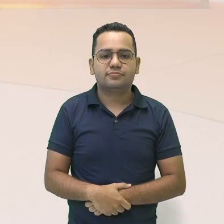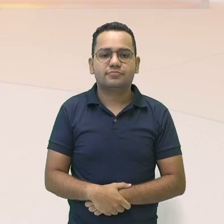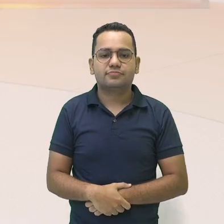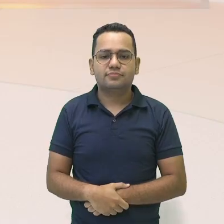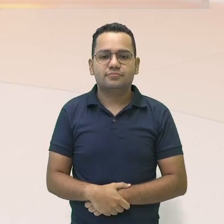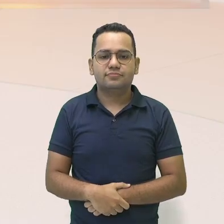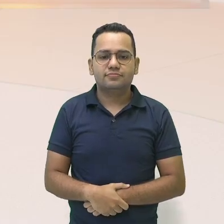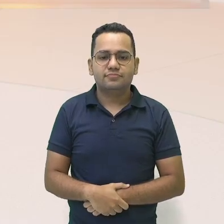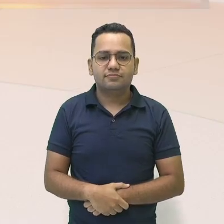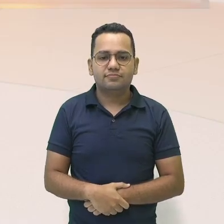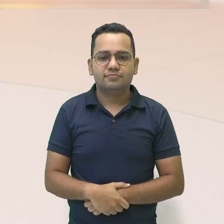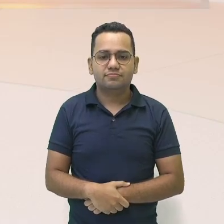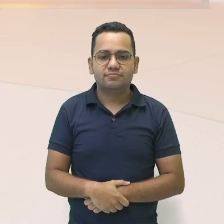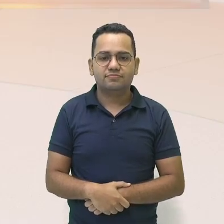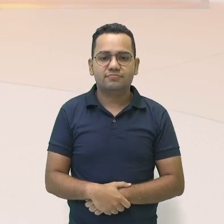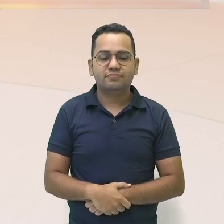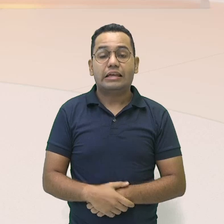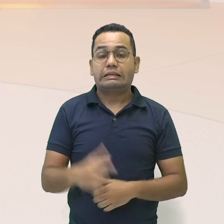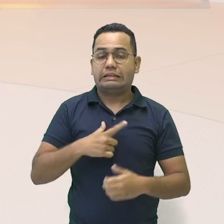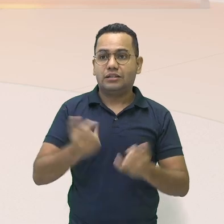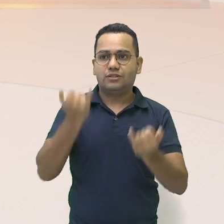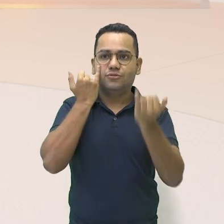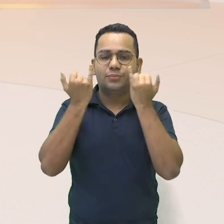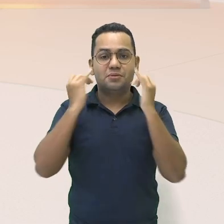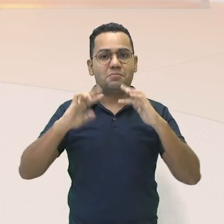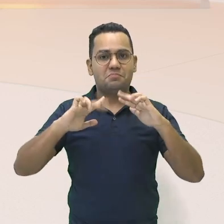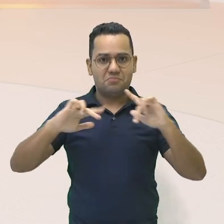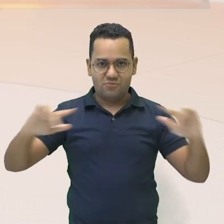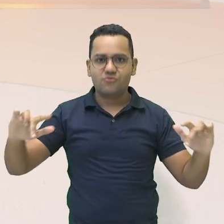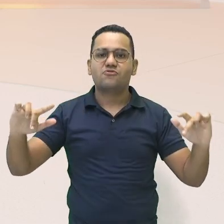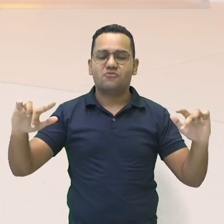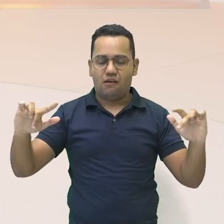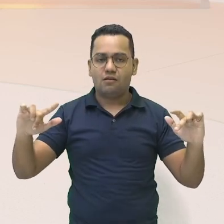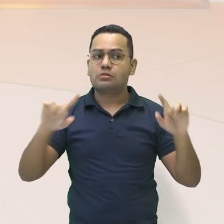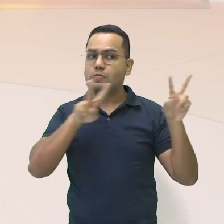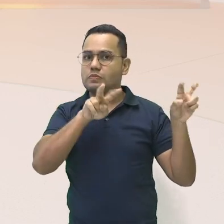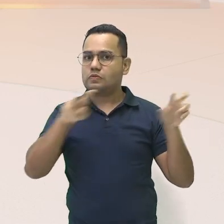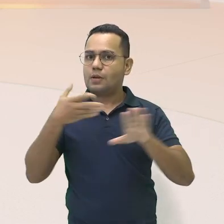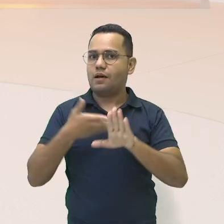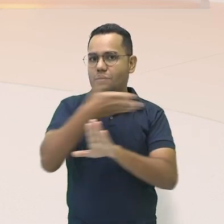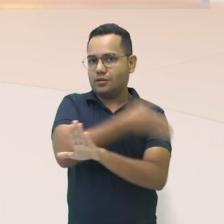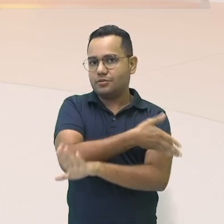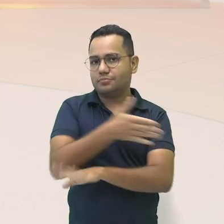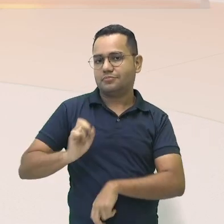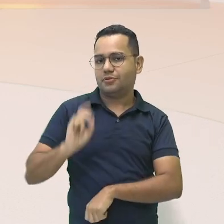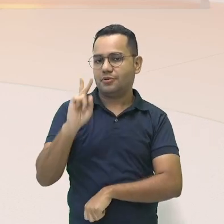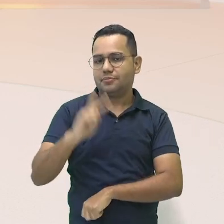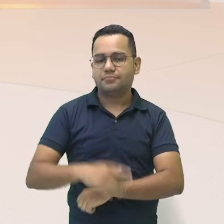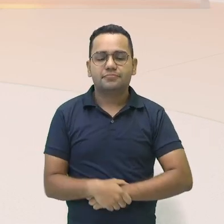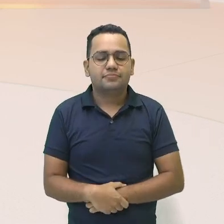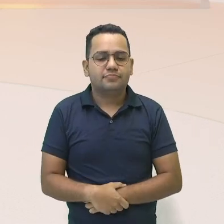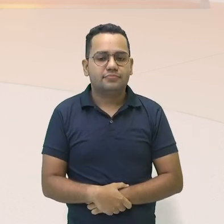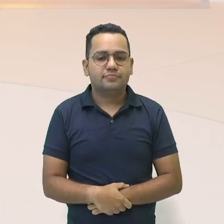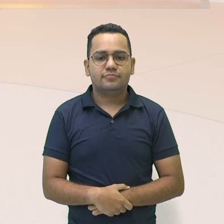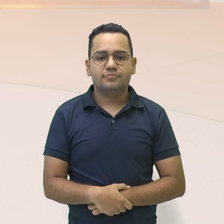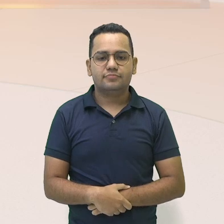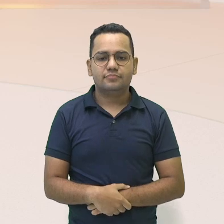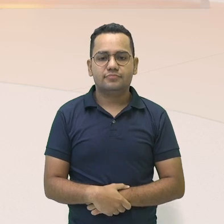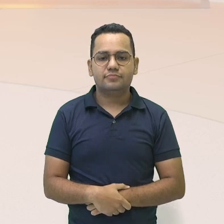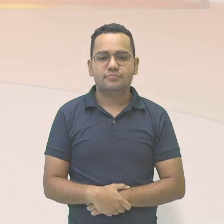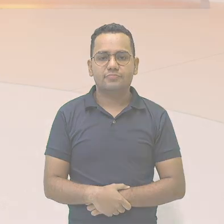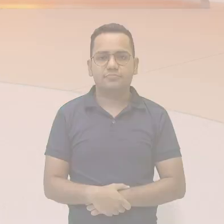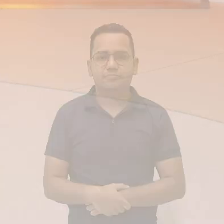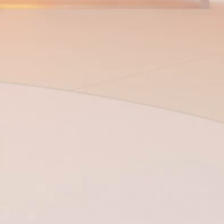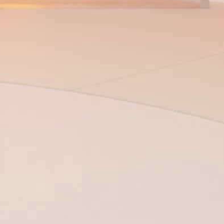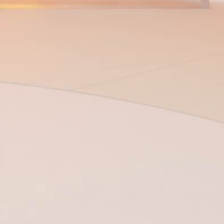1, onde a gente vai ver aí muitas informações, algumas das informações, na verdade, que nós vimos lá na primeira unidade, beleza? Vamos